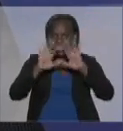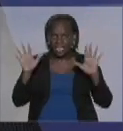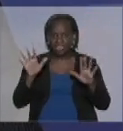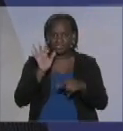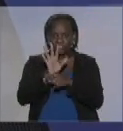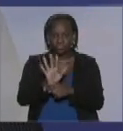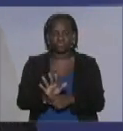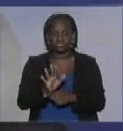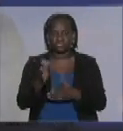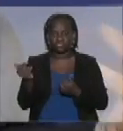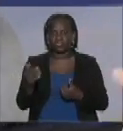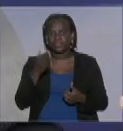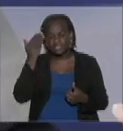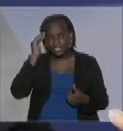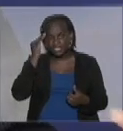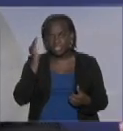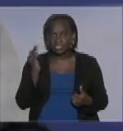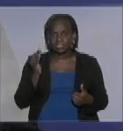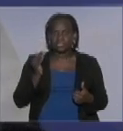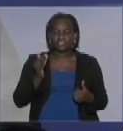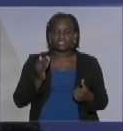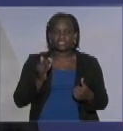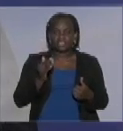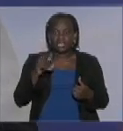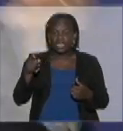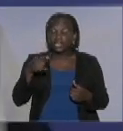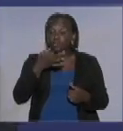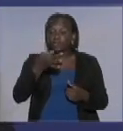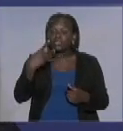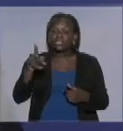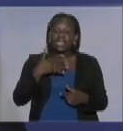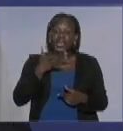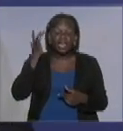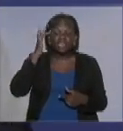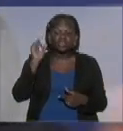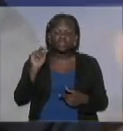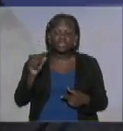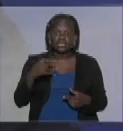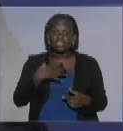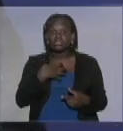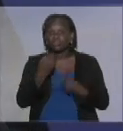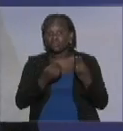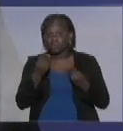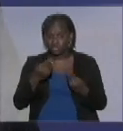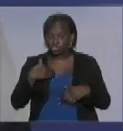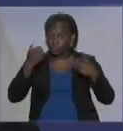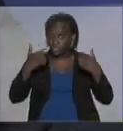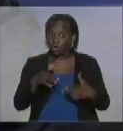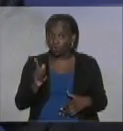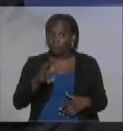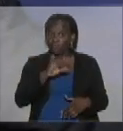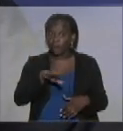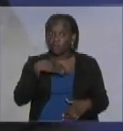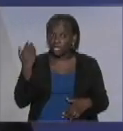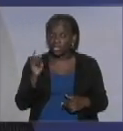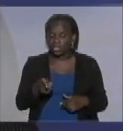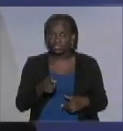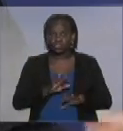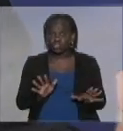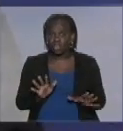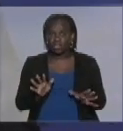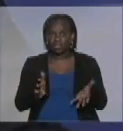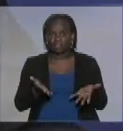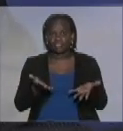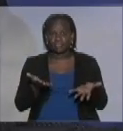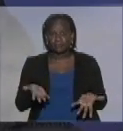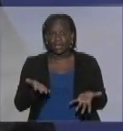claro, tendo do jovem a visão dele também. Não adianta mais a gente começar a dizer, droga mata,